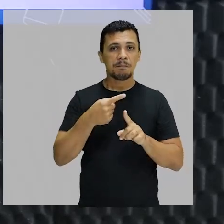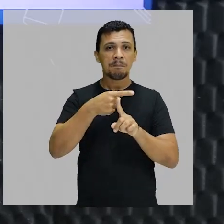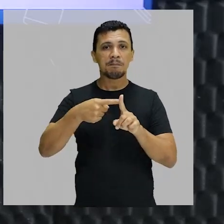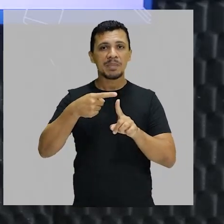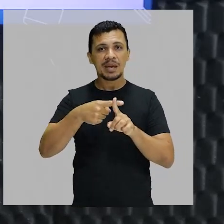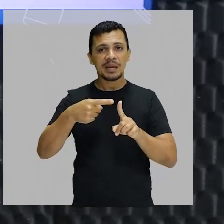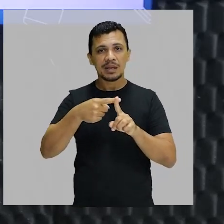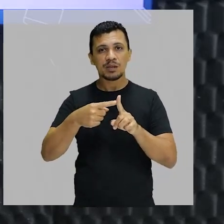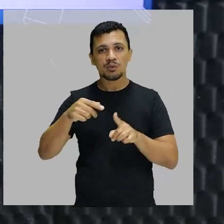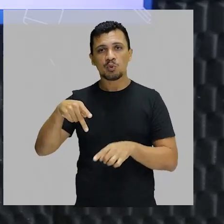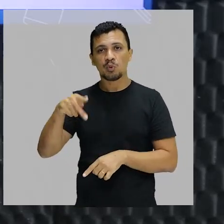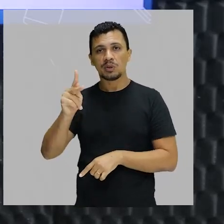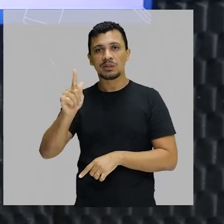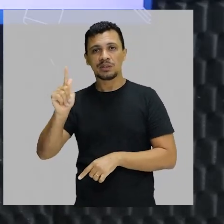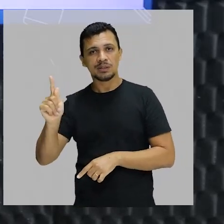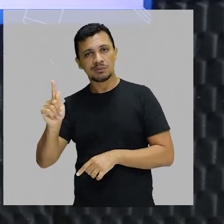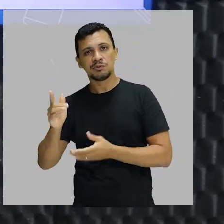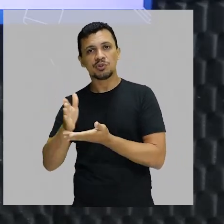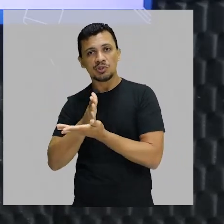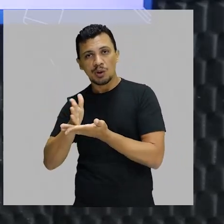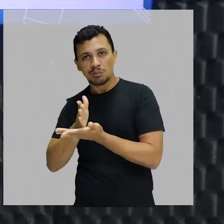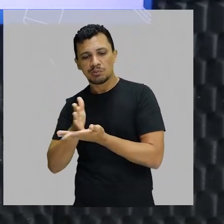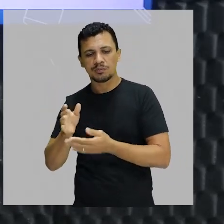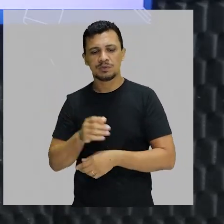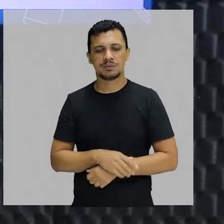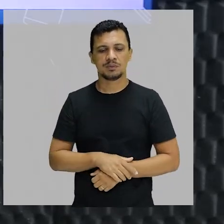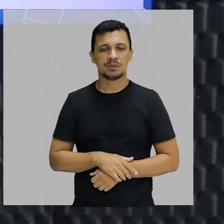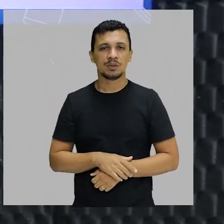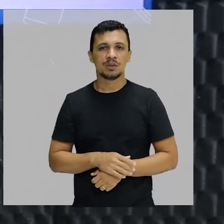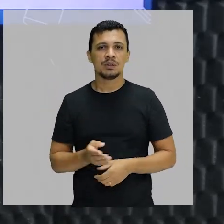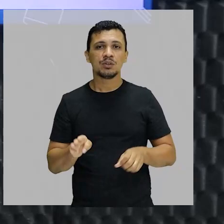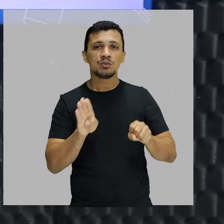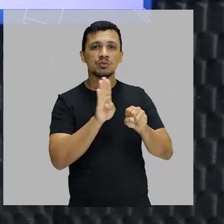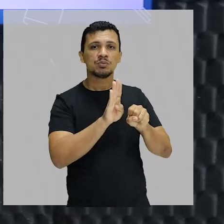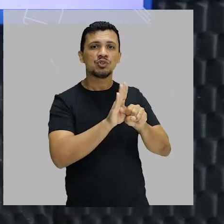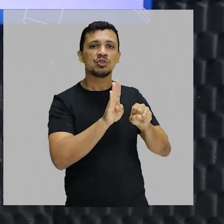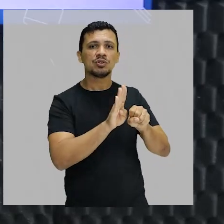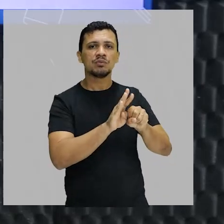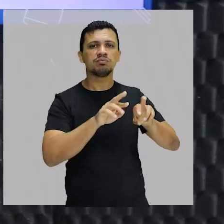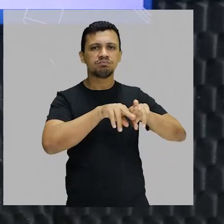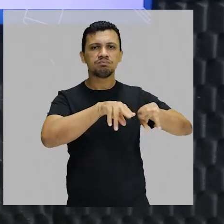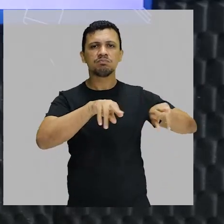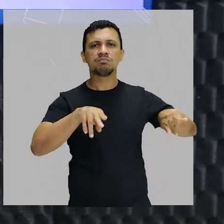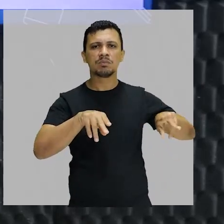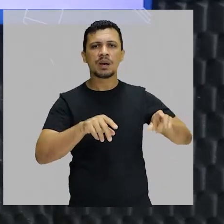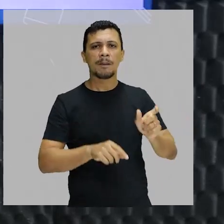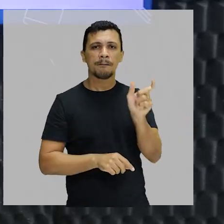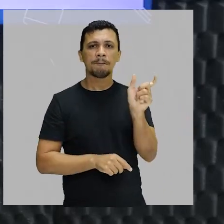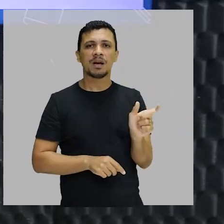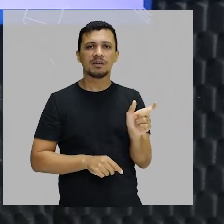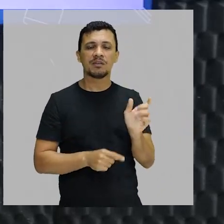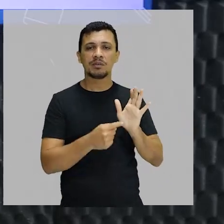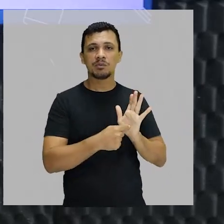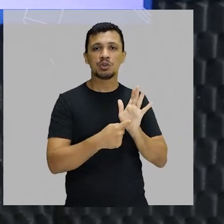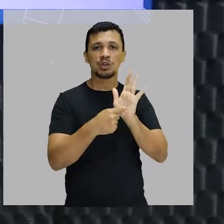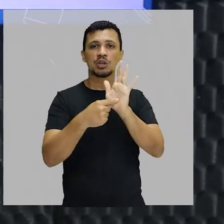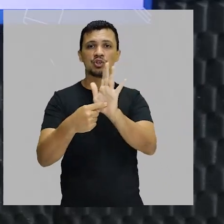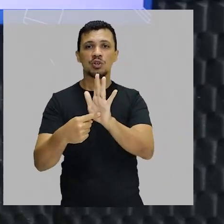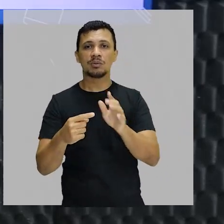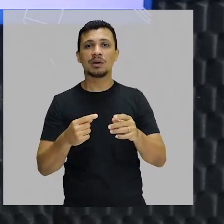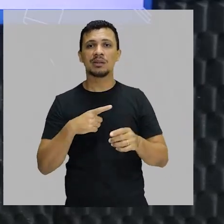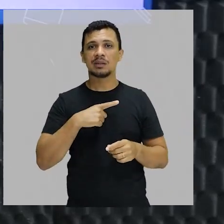algo. Substantivo múltiplo são palavras que indicam a multiplicação